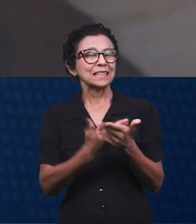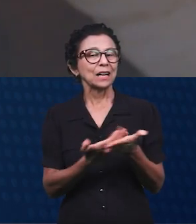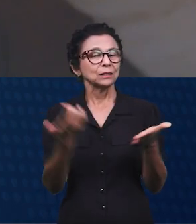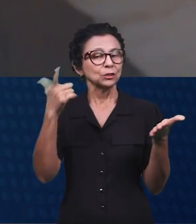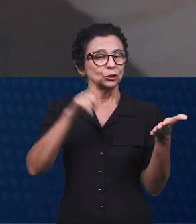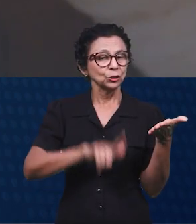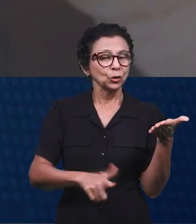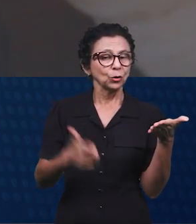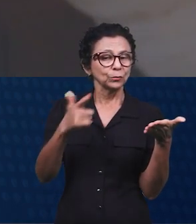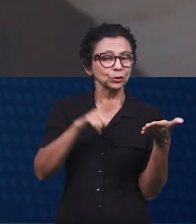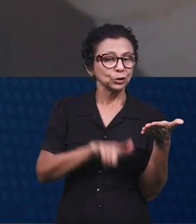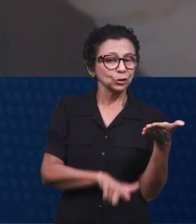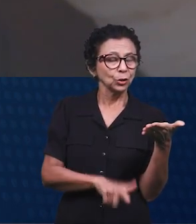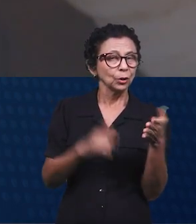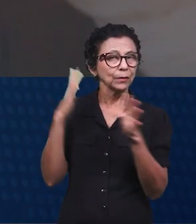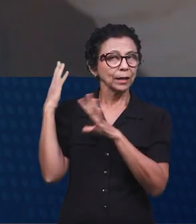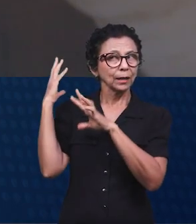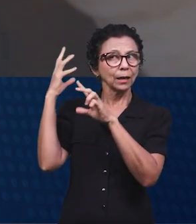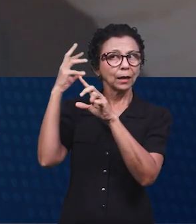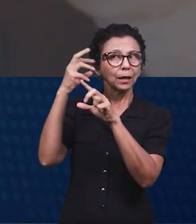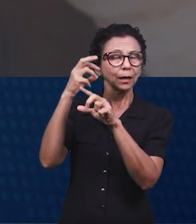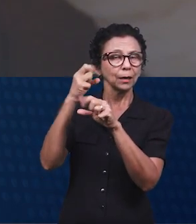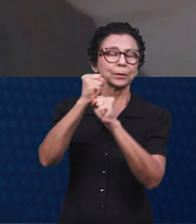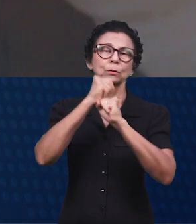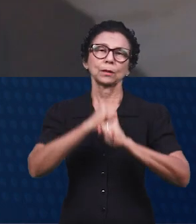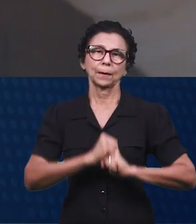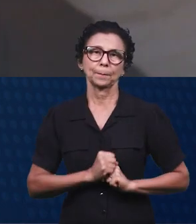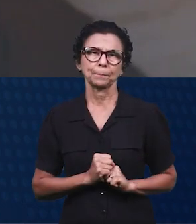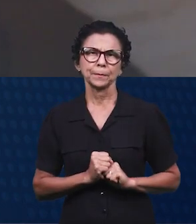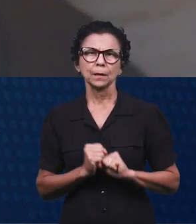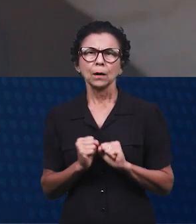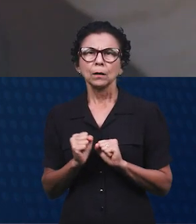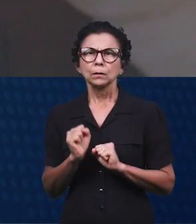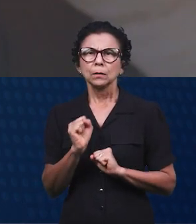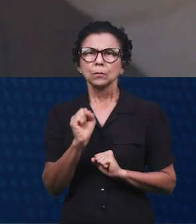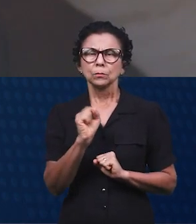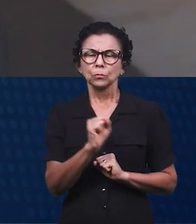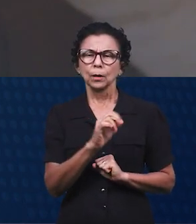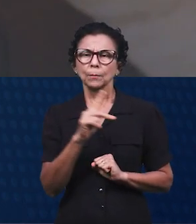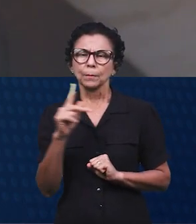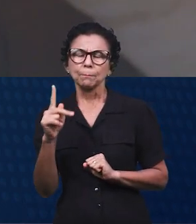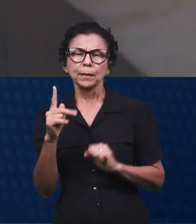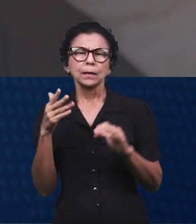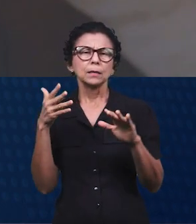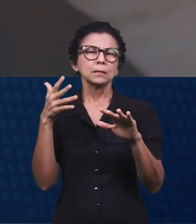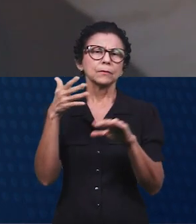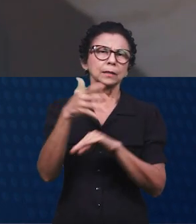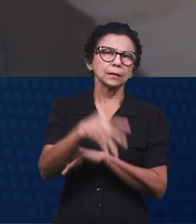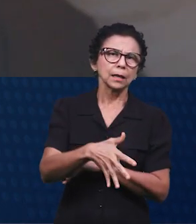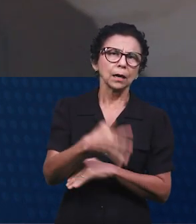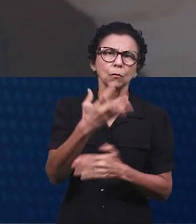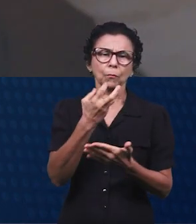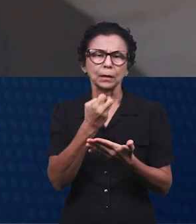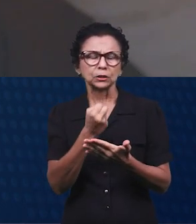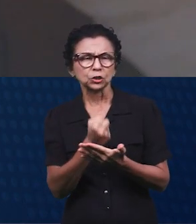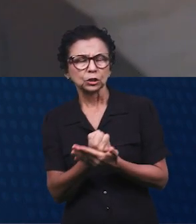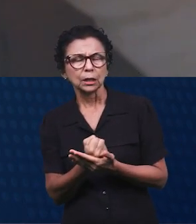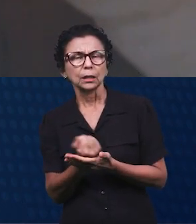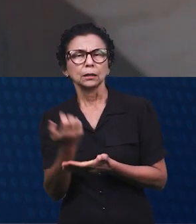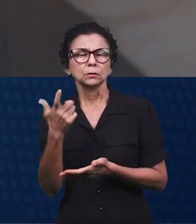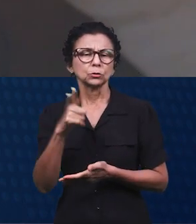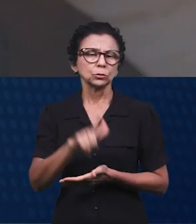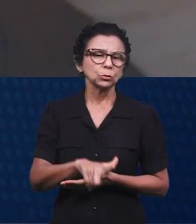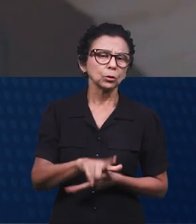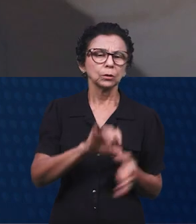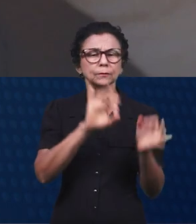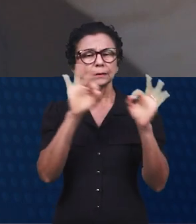entrar dentro da plataforma de estudo, o conteúdo estará lá à disposição para você fazer o download ou assistir online,